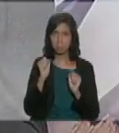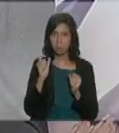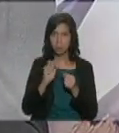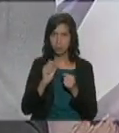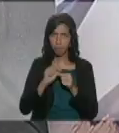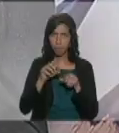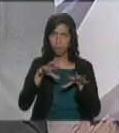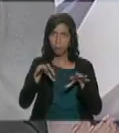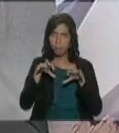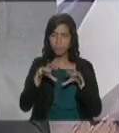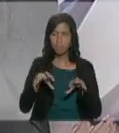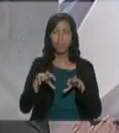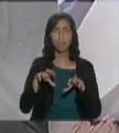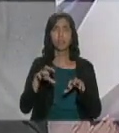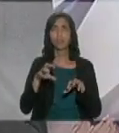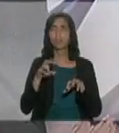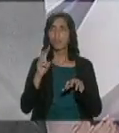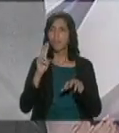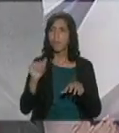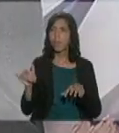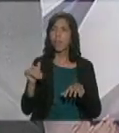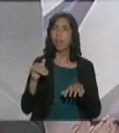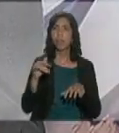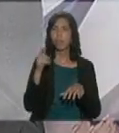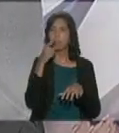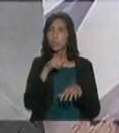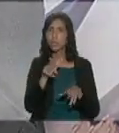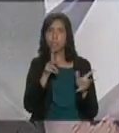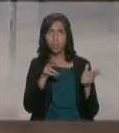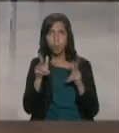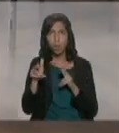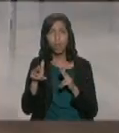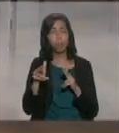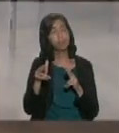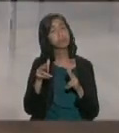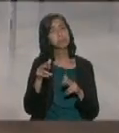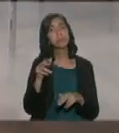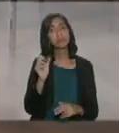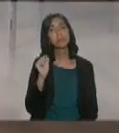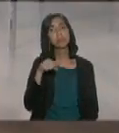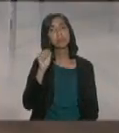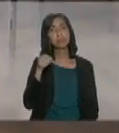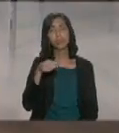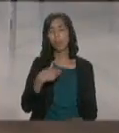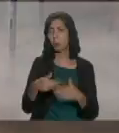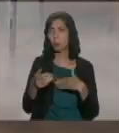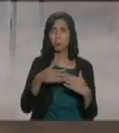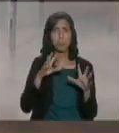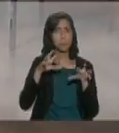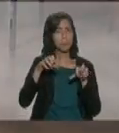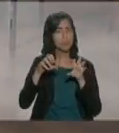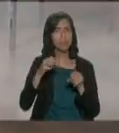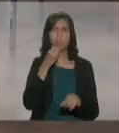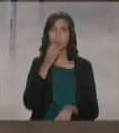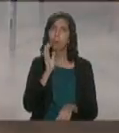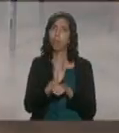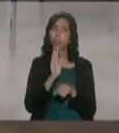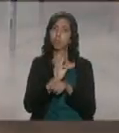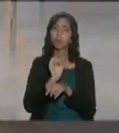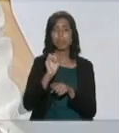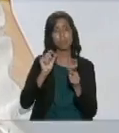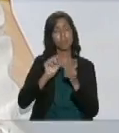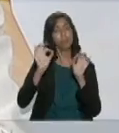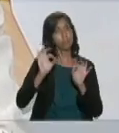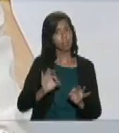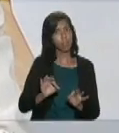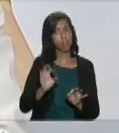Pode ser aplicada a Chantala, vai ter efeito semelhante? Sim, qualquer massagem é benéfica, né, quando bem aplicada.